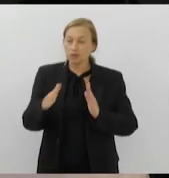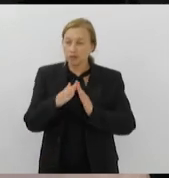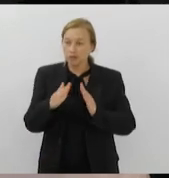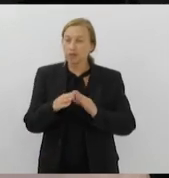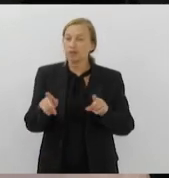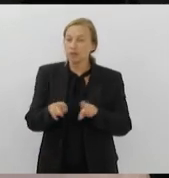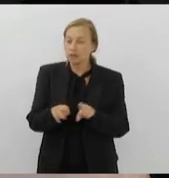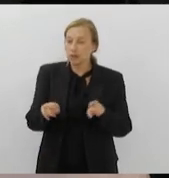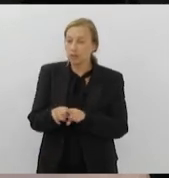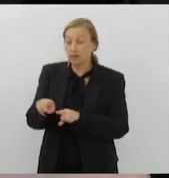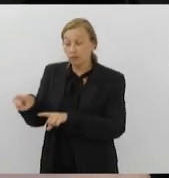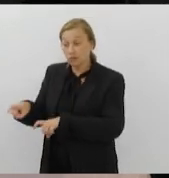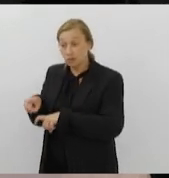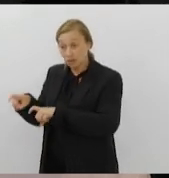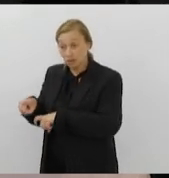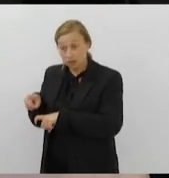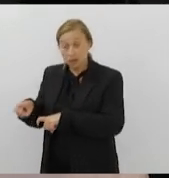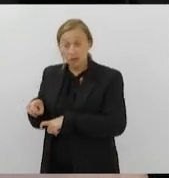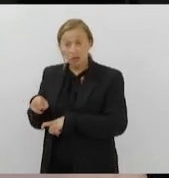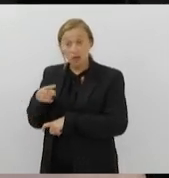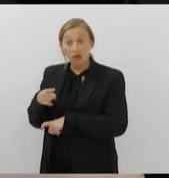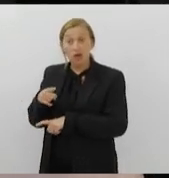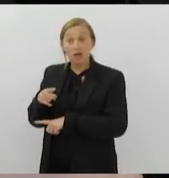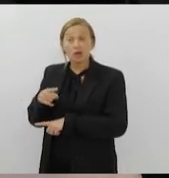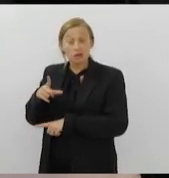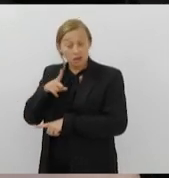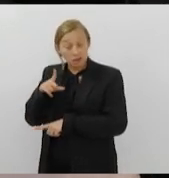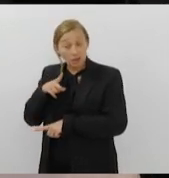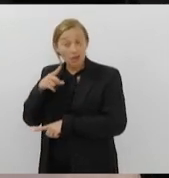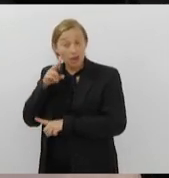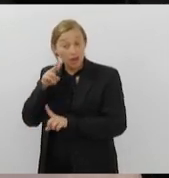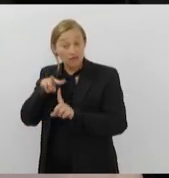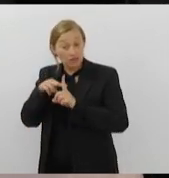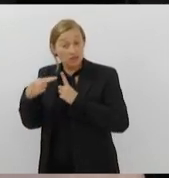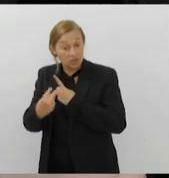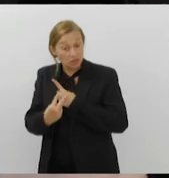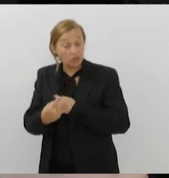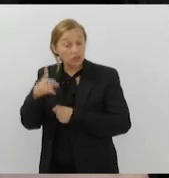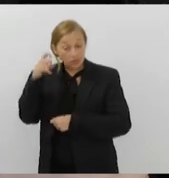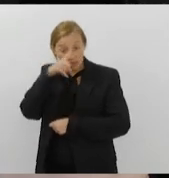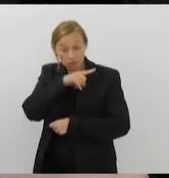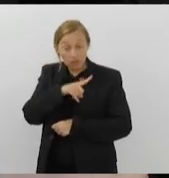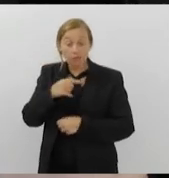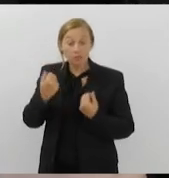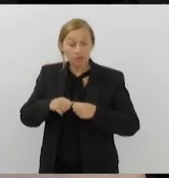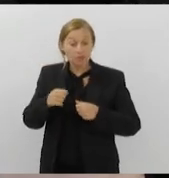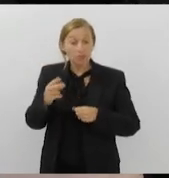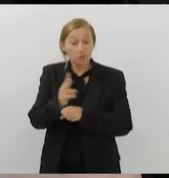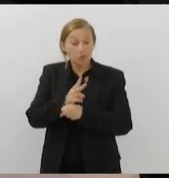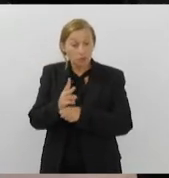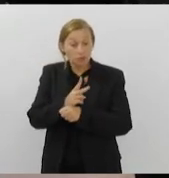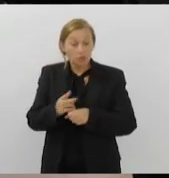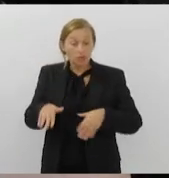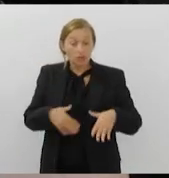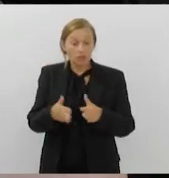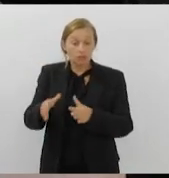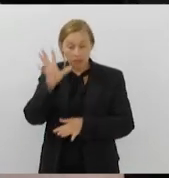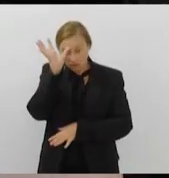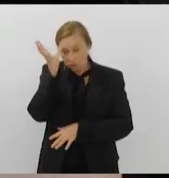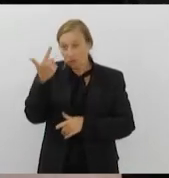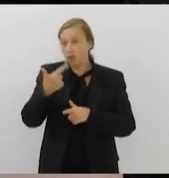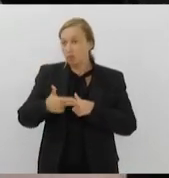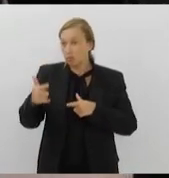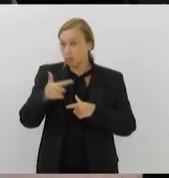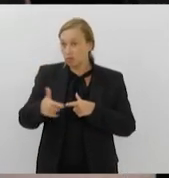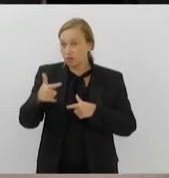é do interior, que enxerga de perto essa dificuldade, nós temos que buscar um caminho para solucionar esse problema